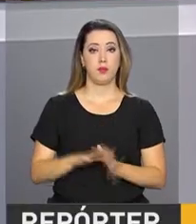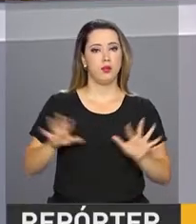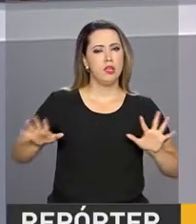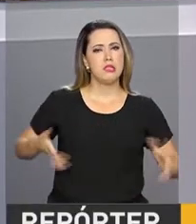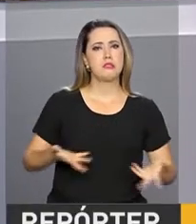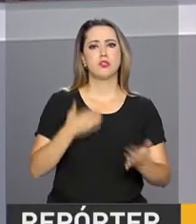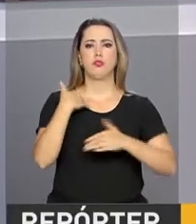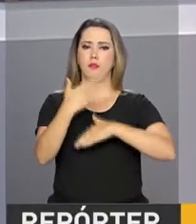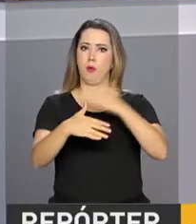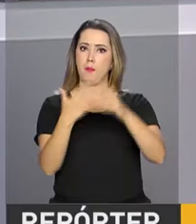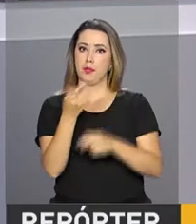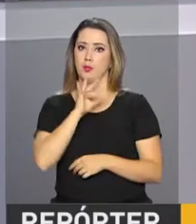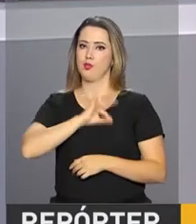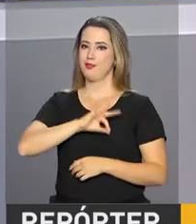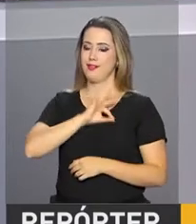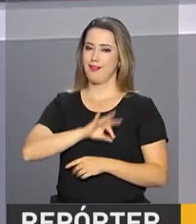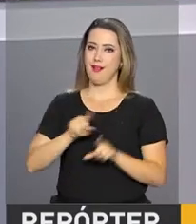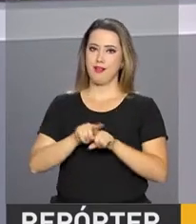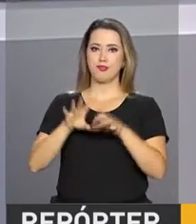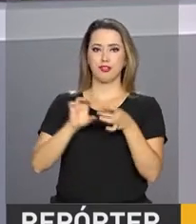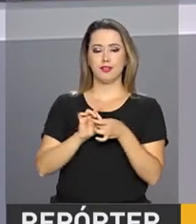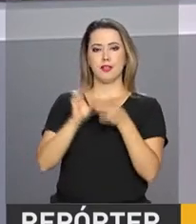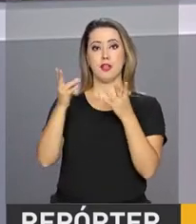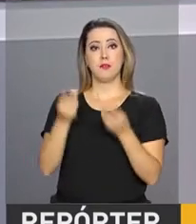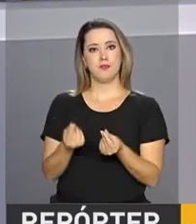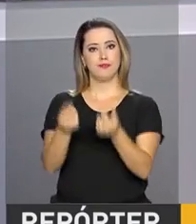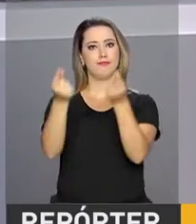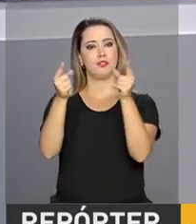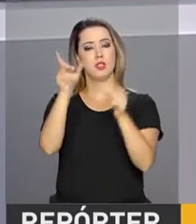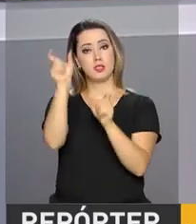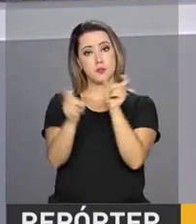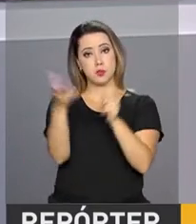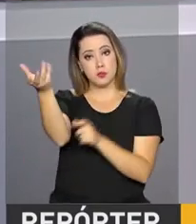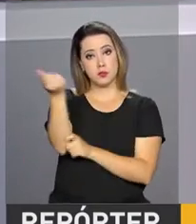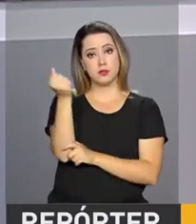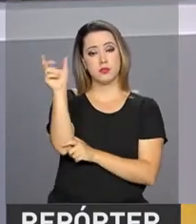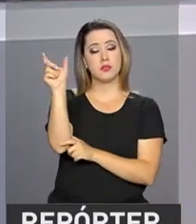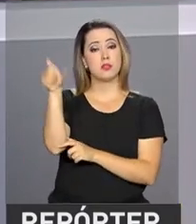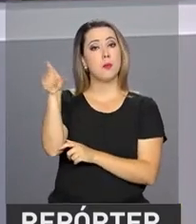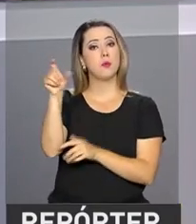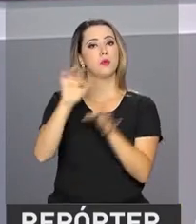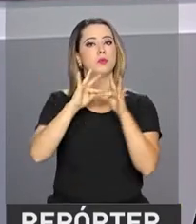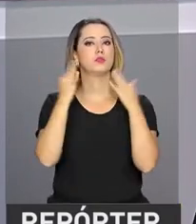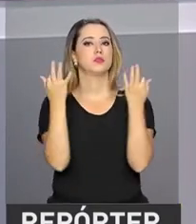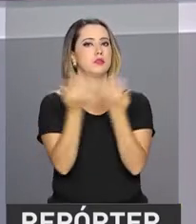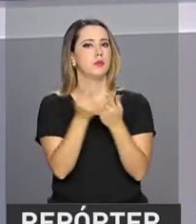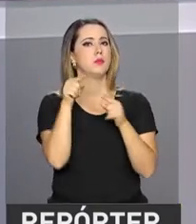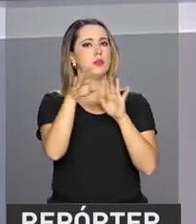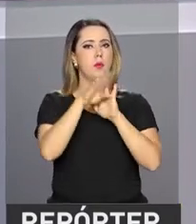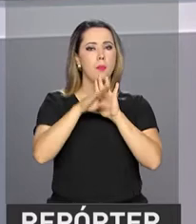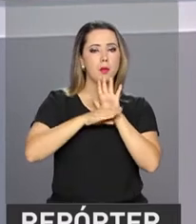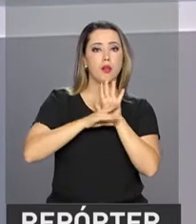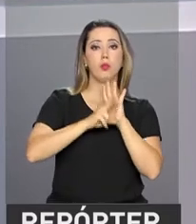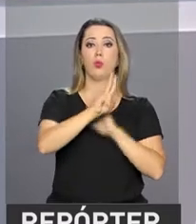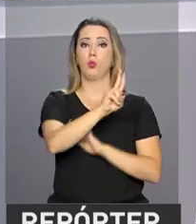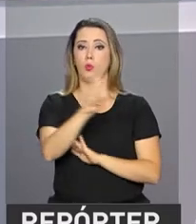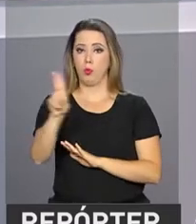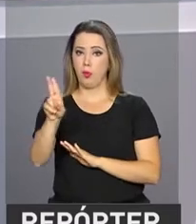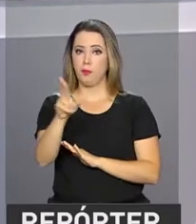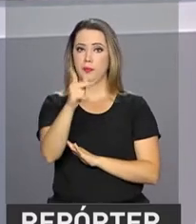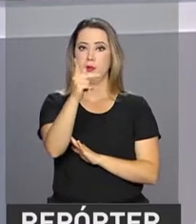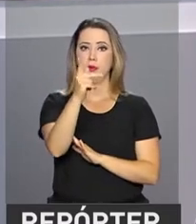incentivar o aumento da renda ea independência financeira dos beneficiários do bolsa família esse é o plano progredir lançado